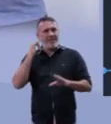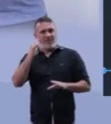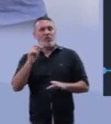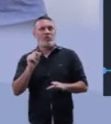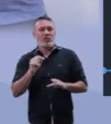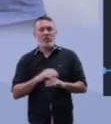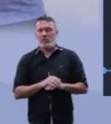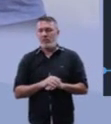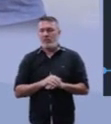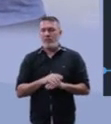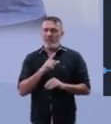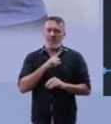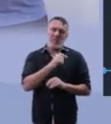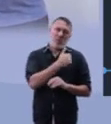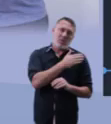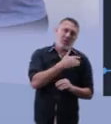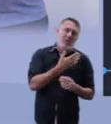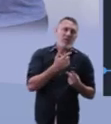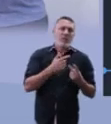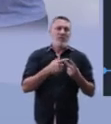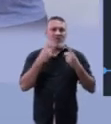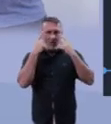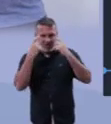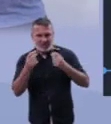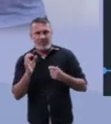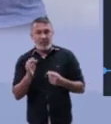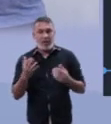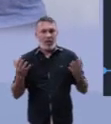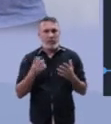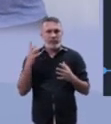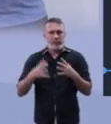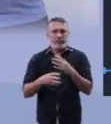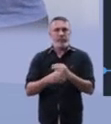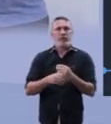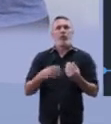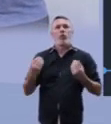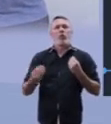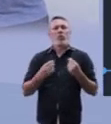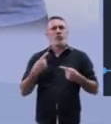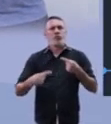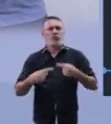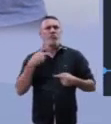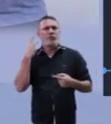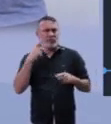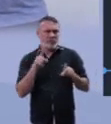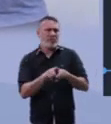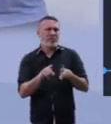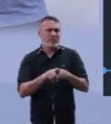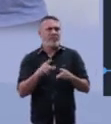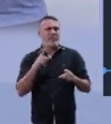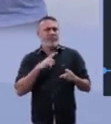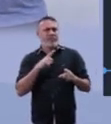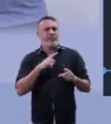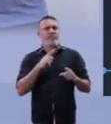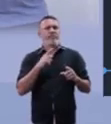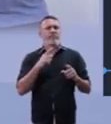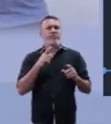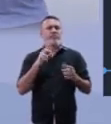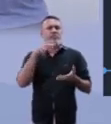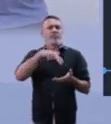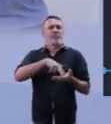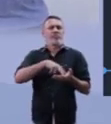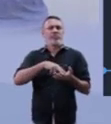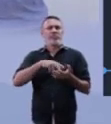primeiro que ele falou na questão do preconceito, de uma certa violência. E agora ele está falando das questões políticas também, todos os